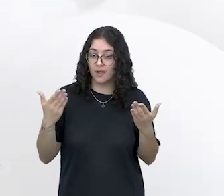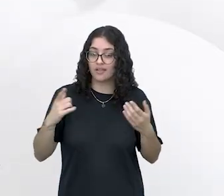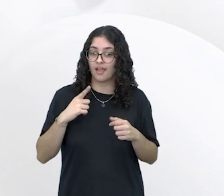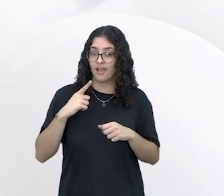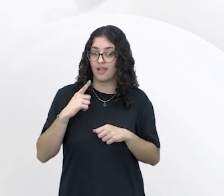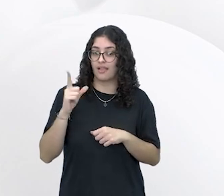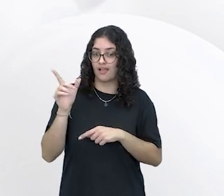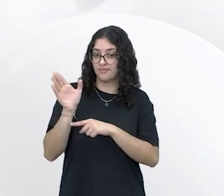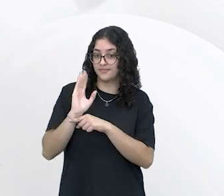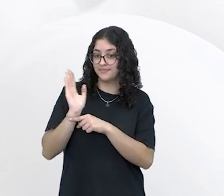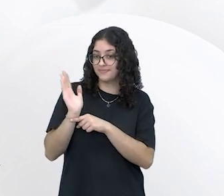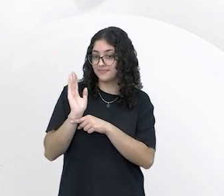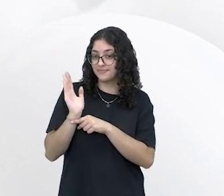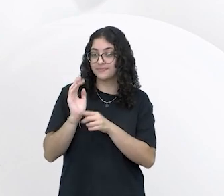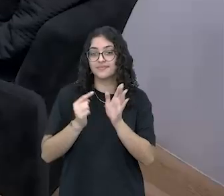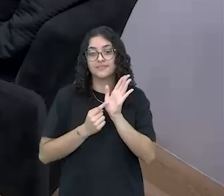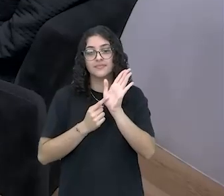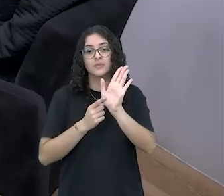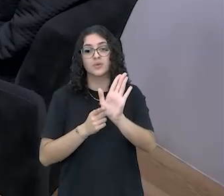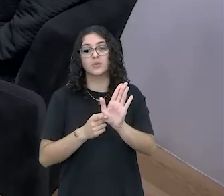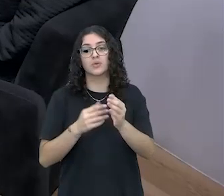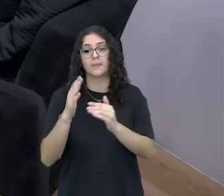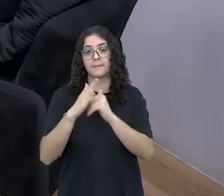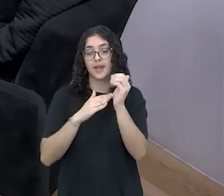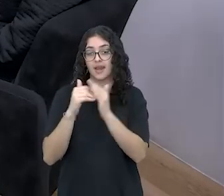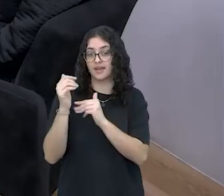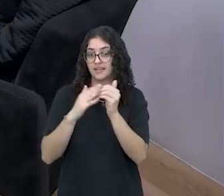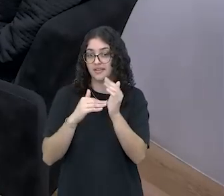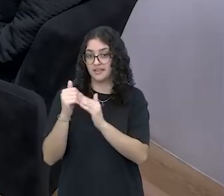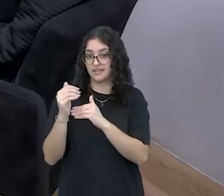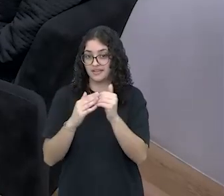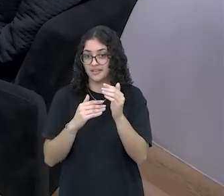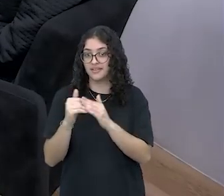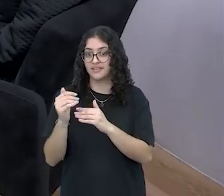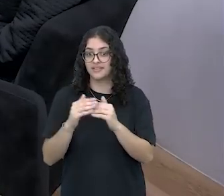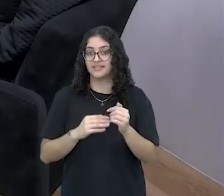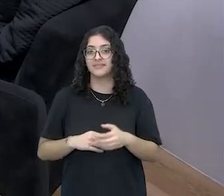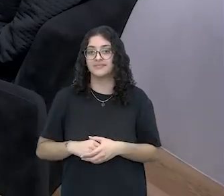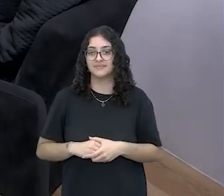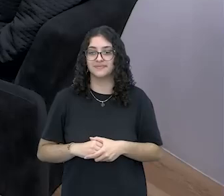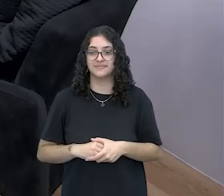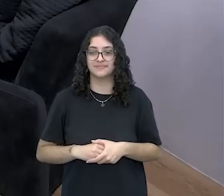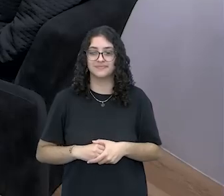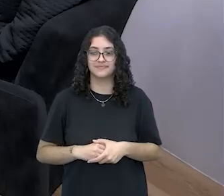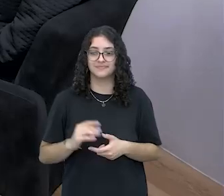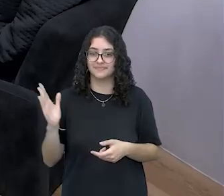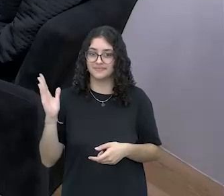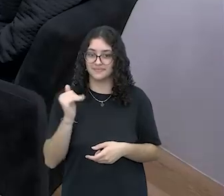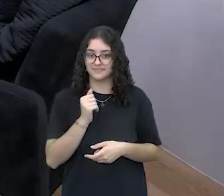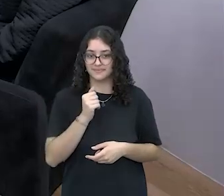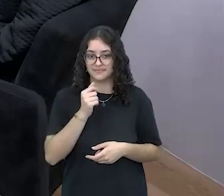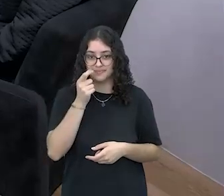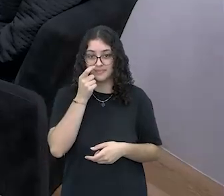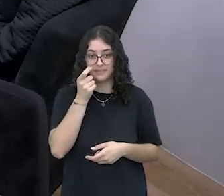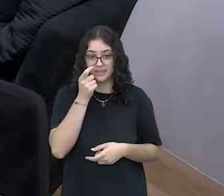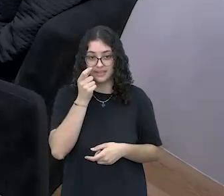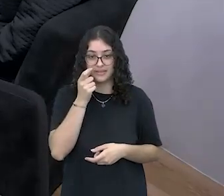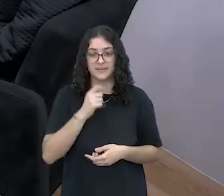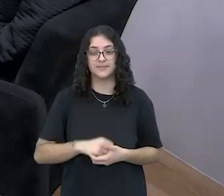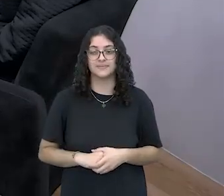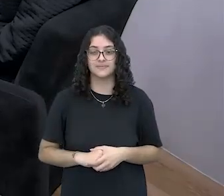vídeo, né? Mostrando aí na prática, né, Vivi e Tânia. Vamos a um vídeo